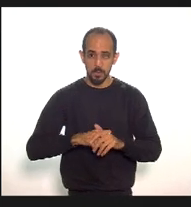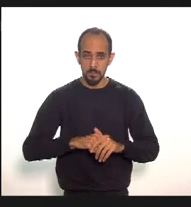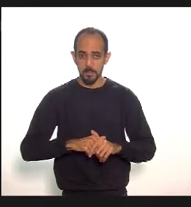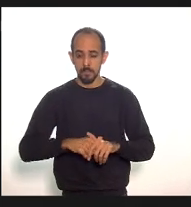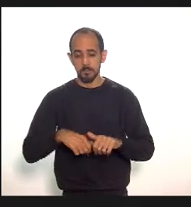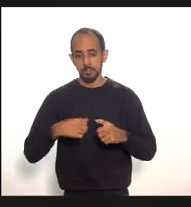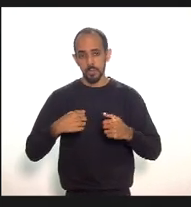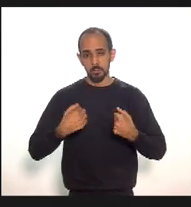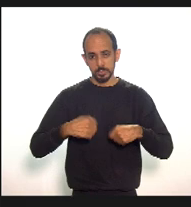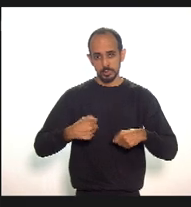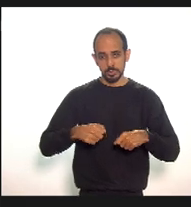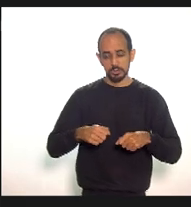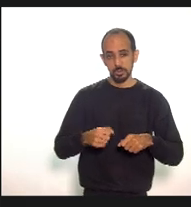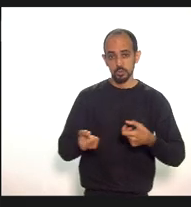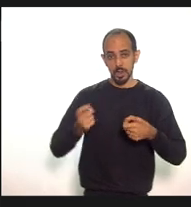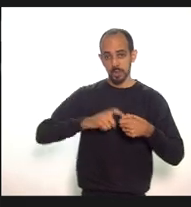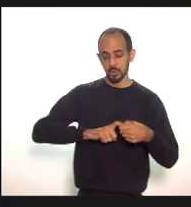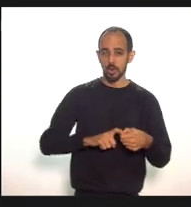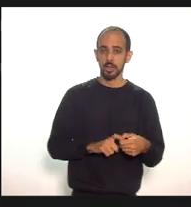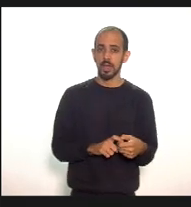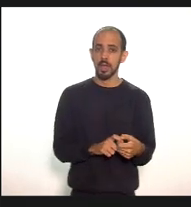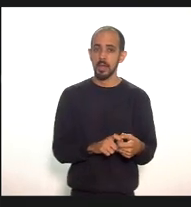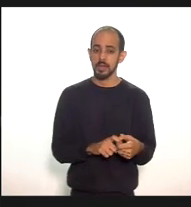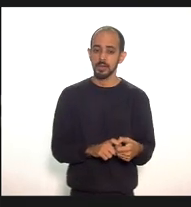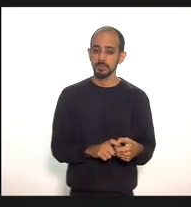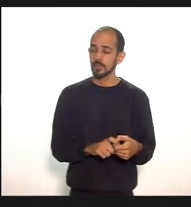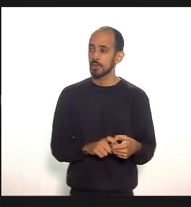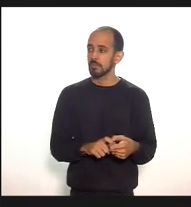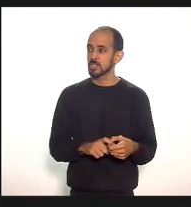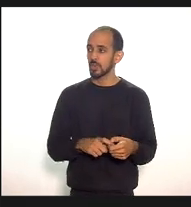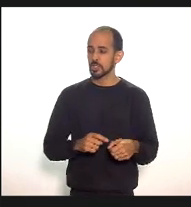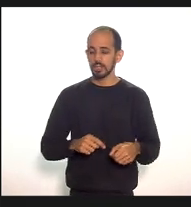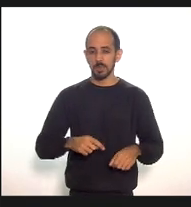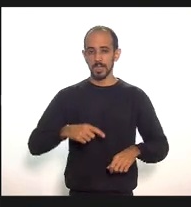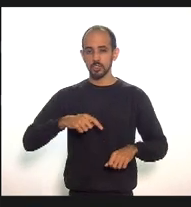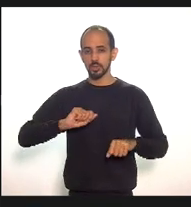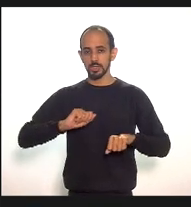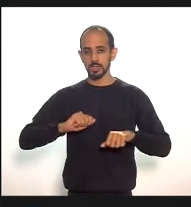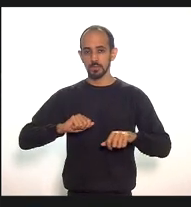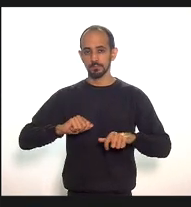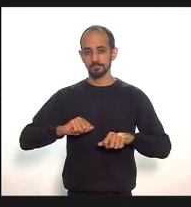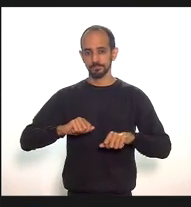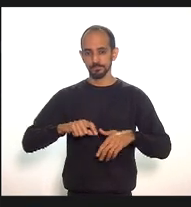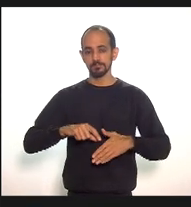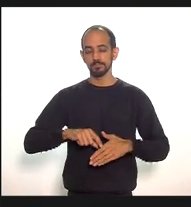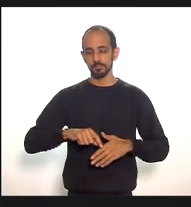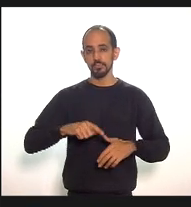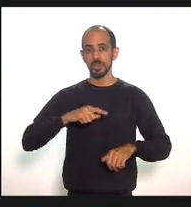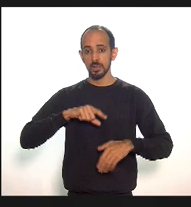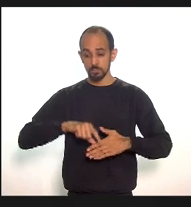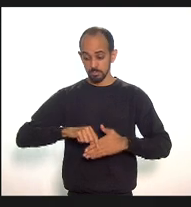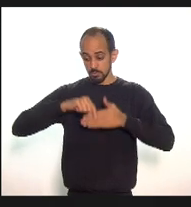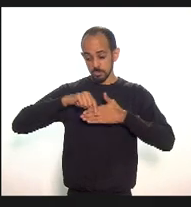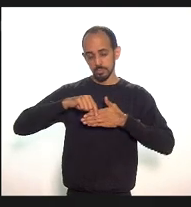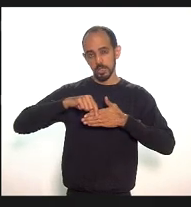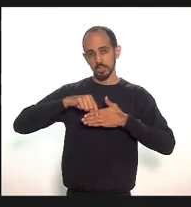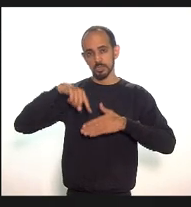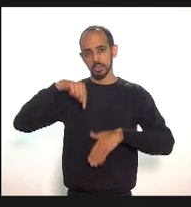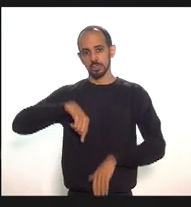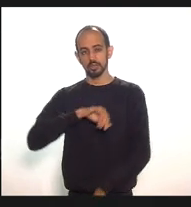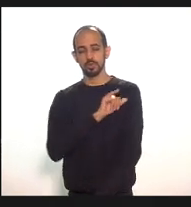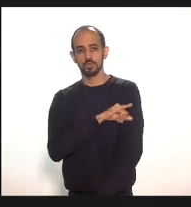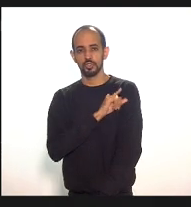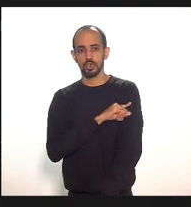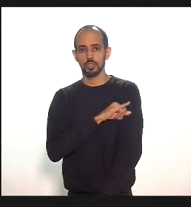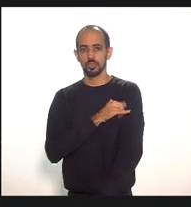necessário que a gente retorna me de tome nenhum protagonismo do Rio de Janeiro para que o governo federal